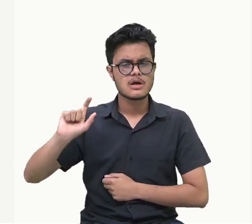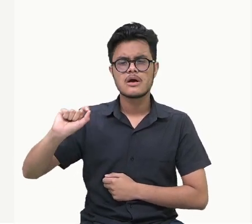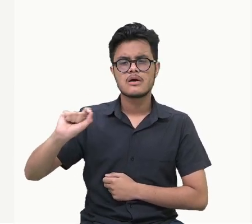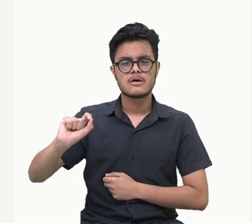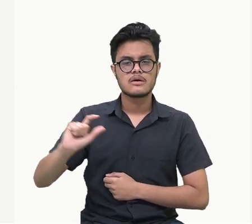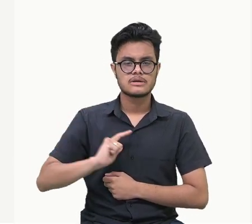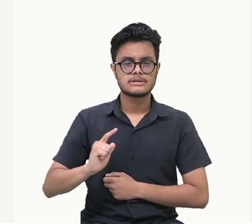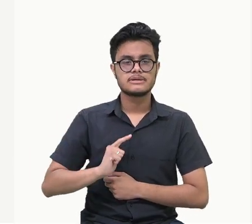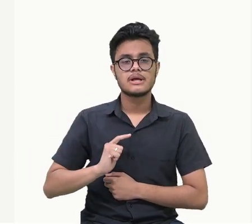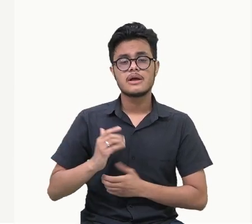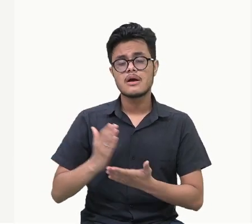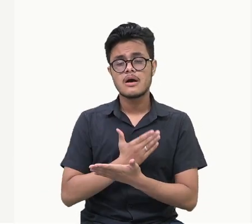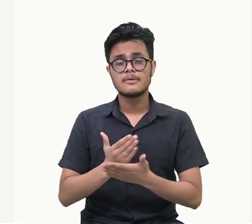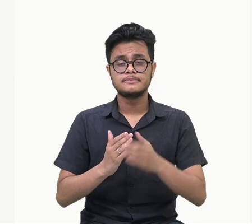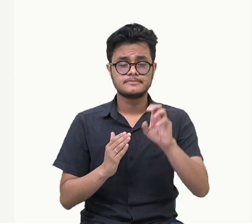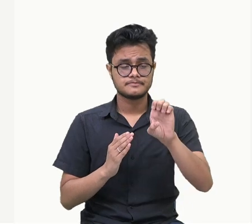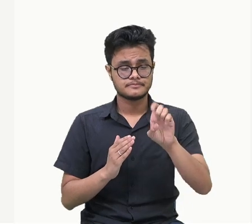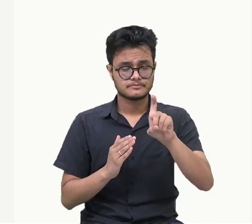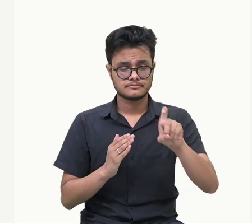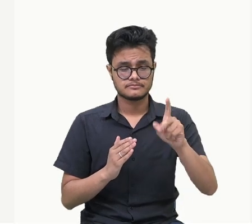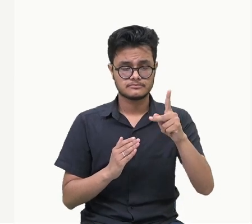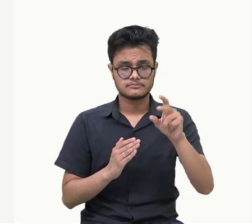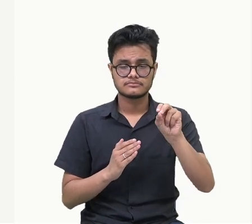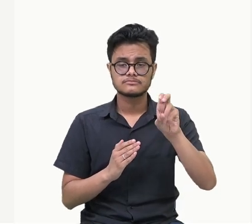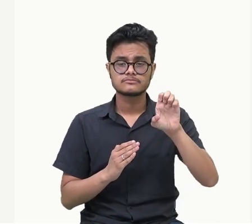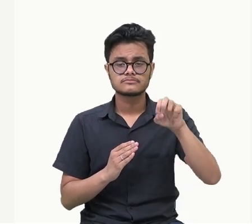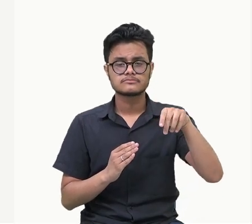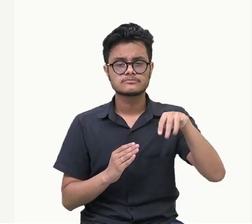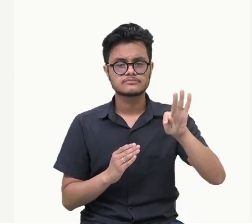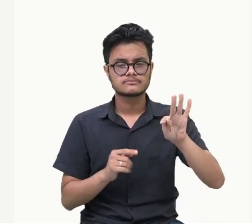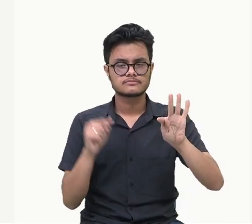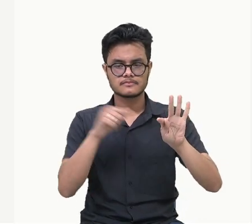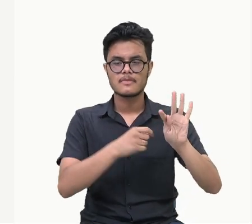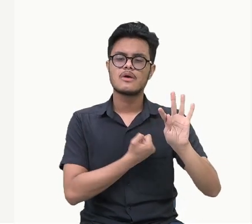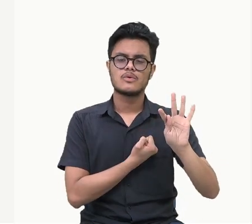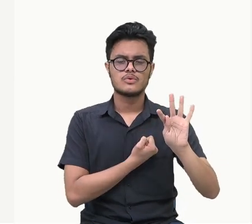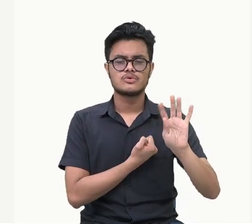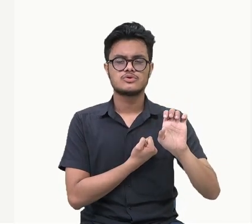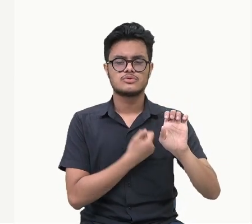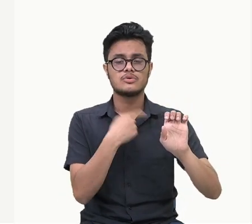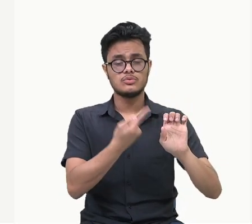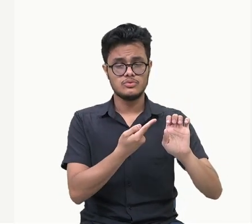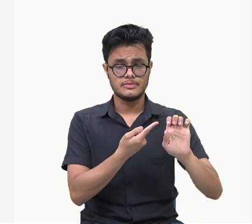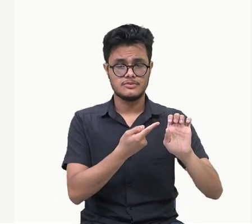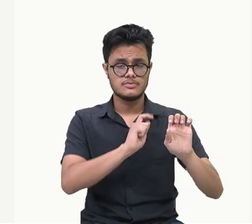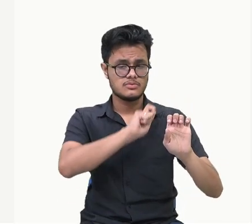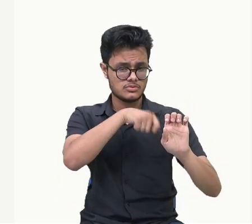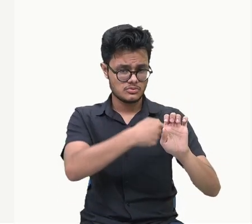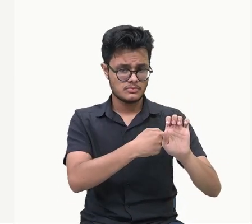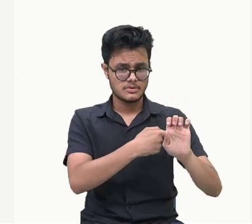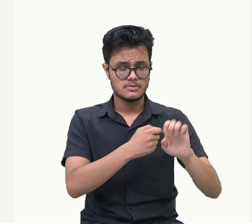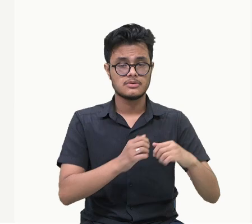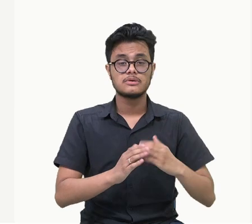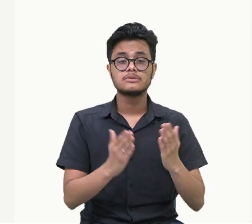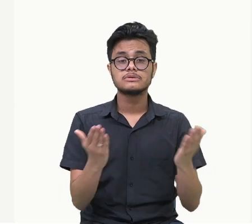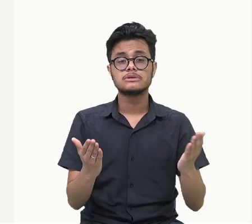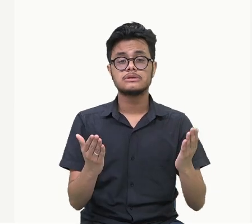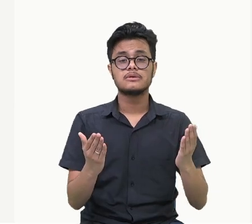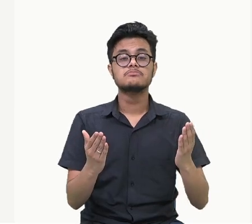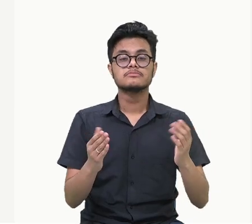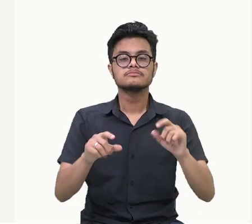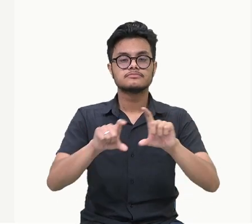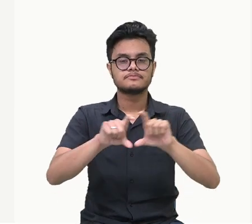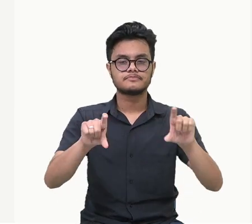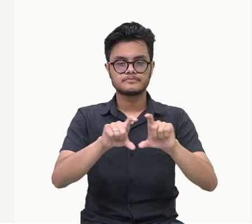a expoente. Então, a definição de função exponencial é uma